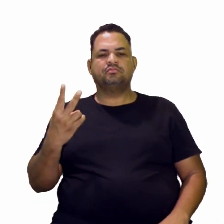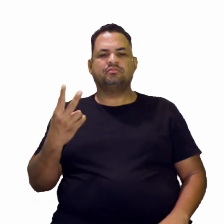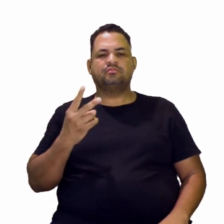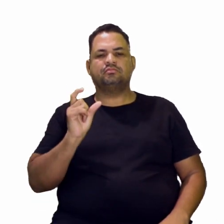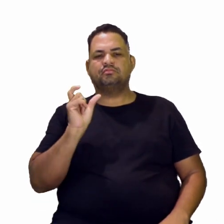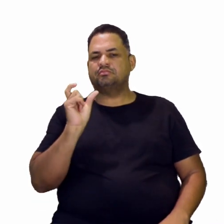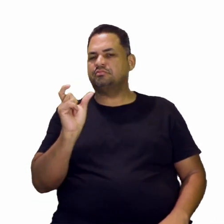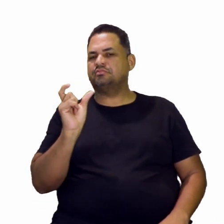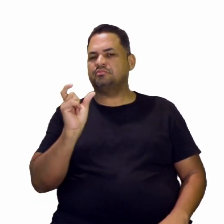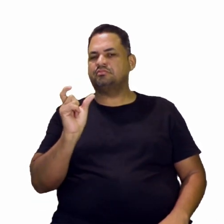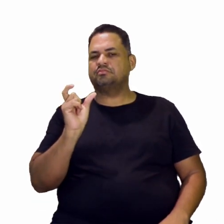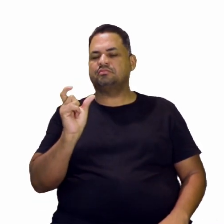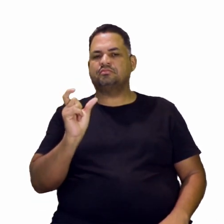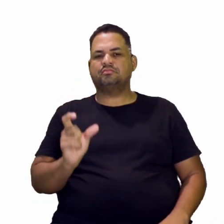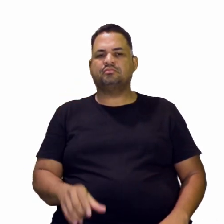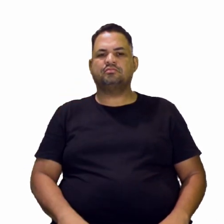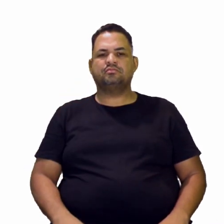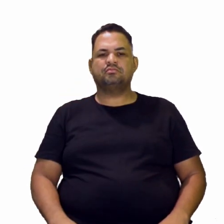nome